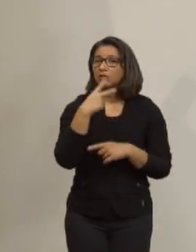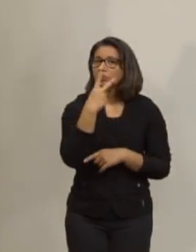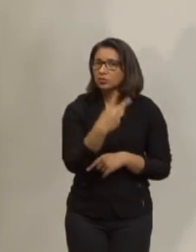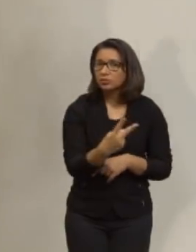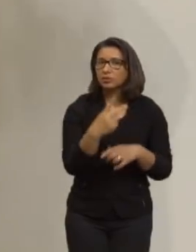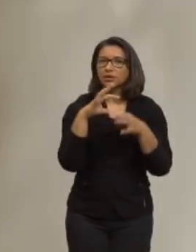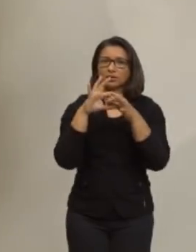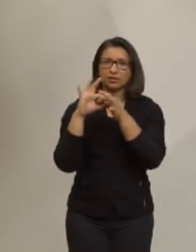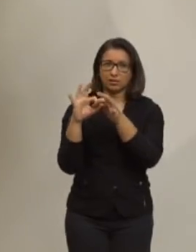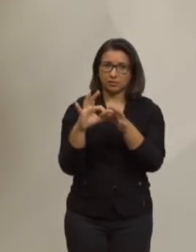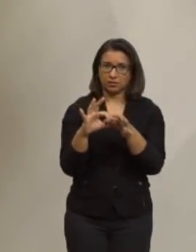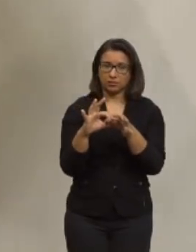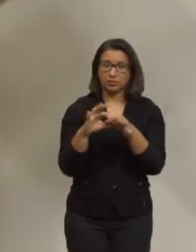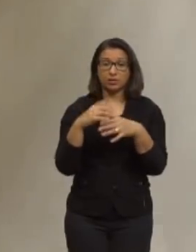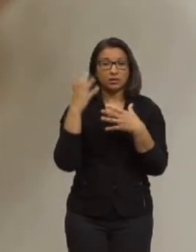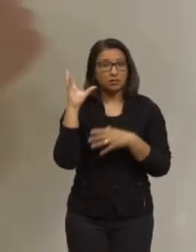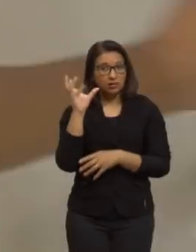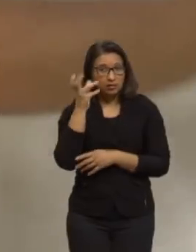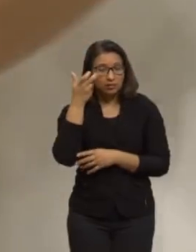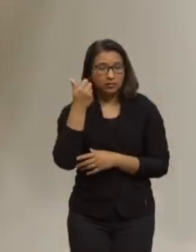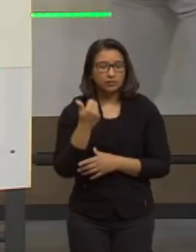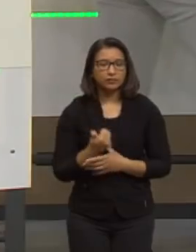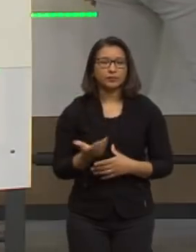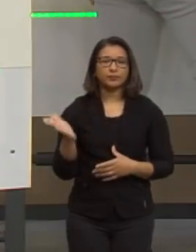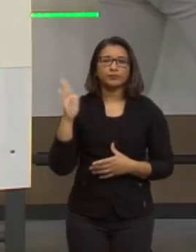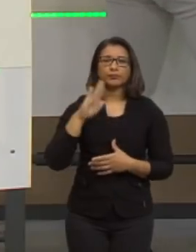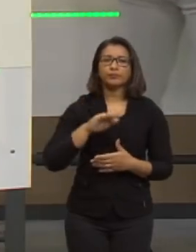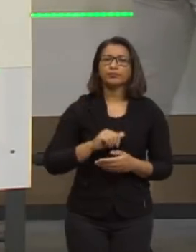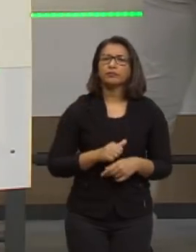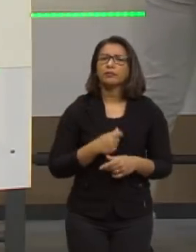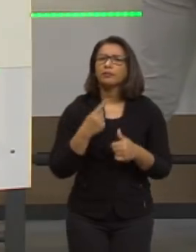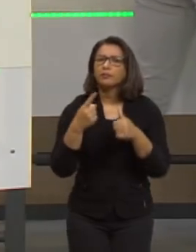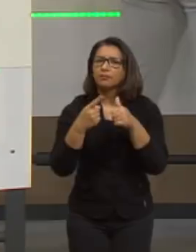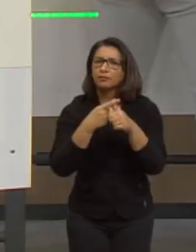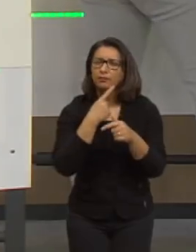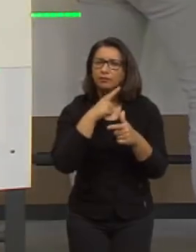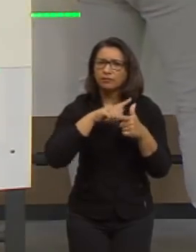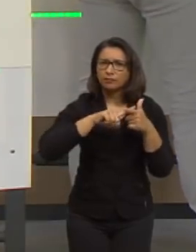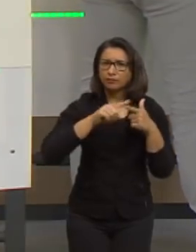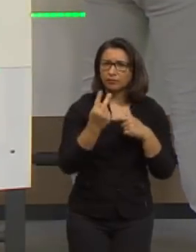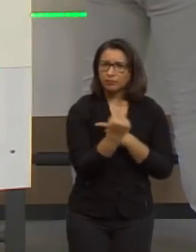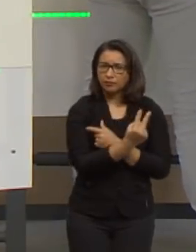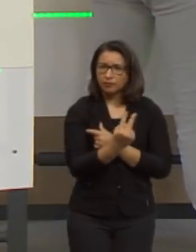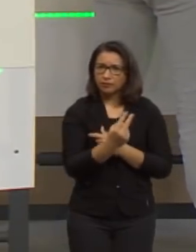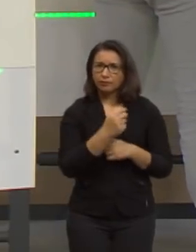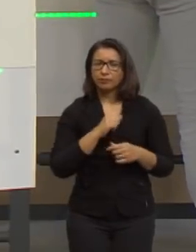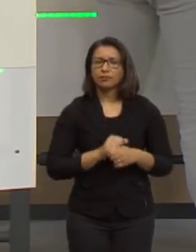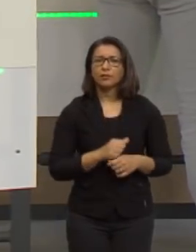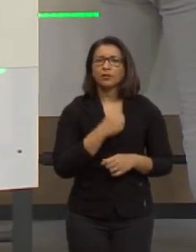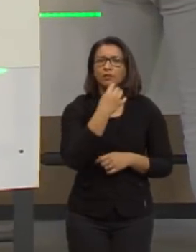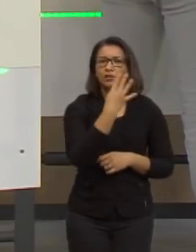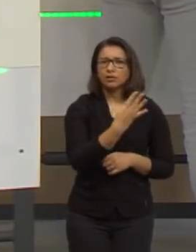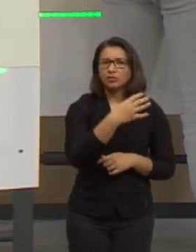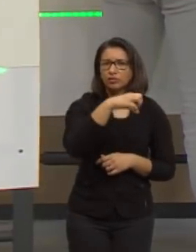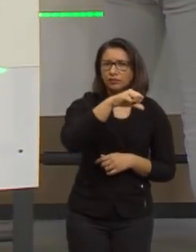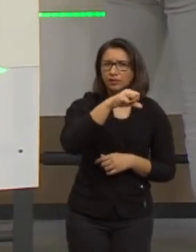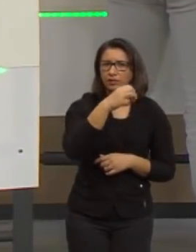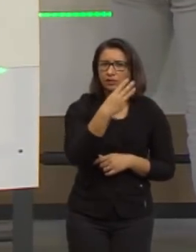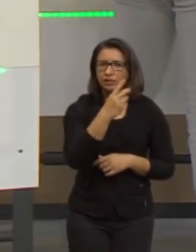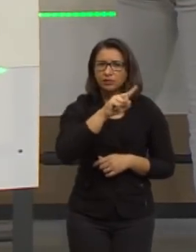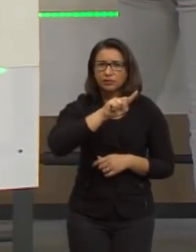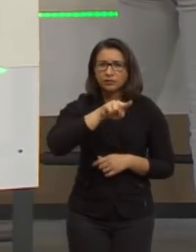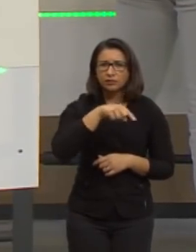ligações eu resolvo vamos lá o primeiro dividir isso daqui 490 e